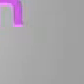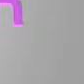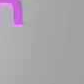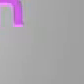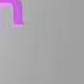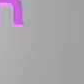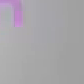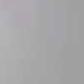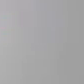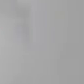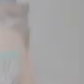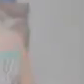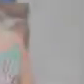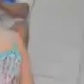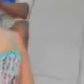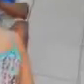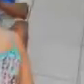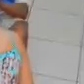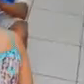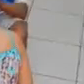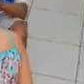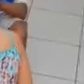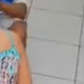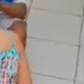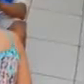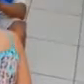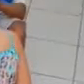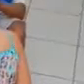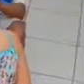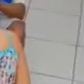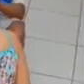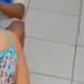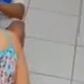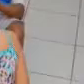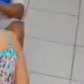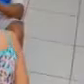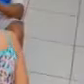O câncer infantil atinge milhares de crianças por todo o país.